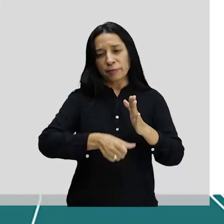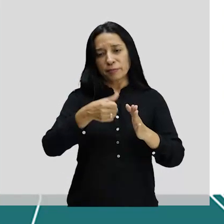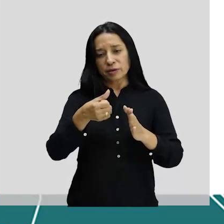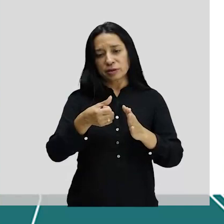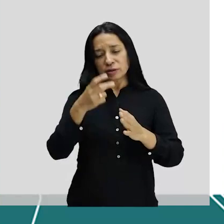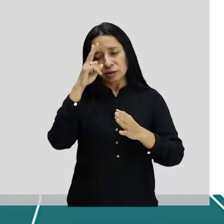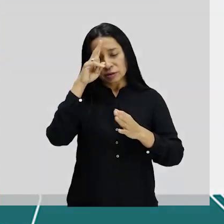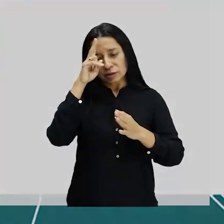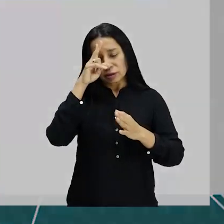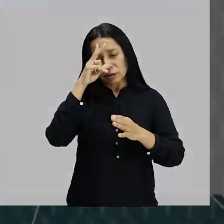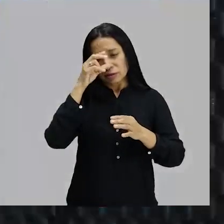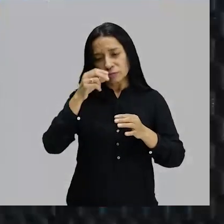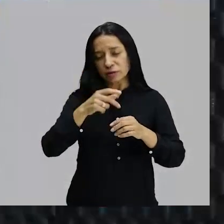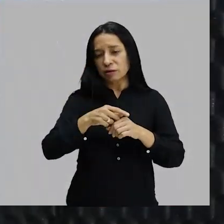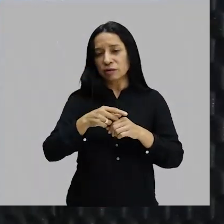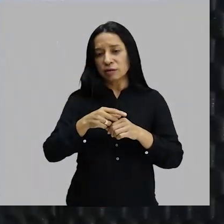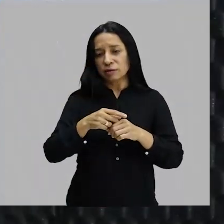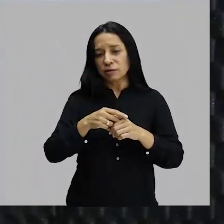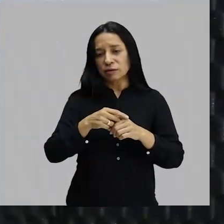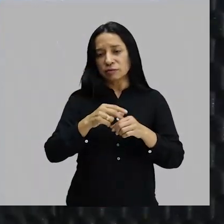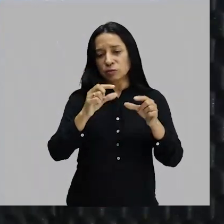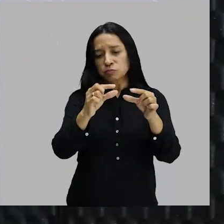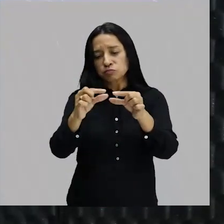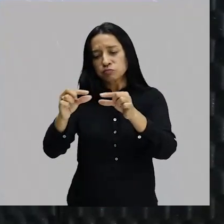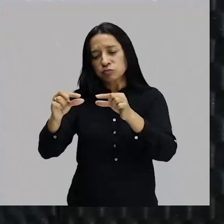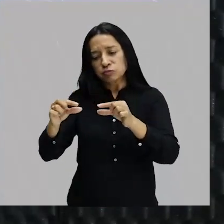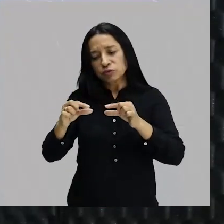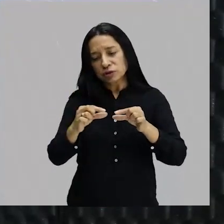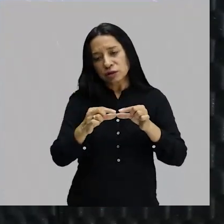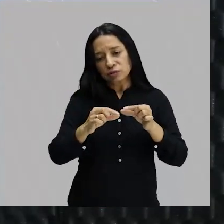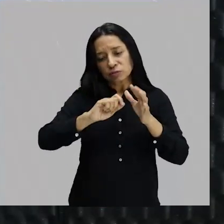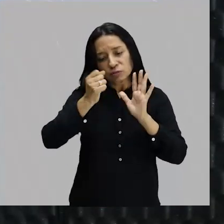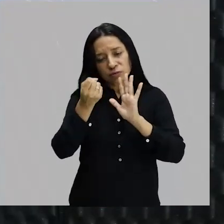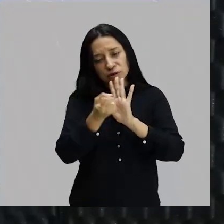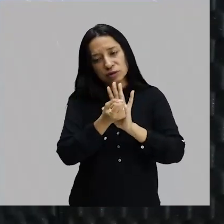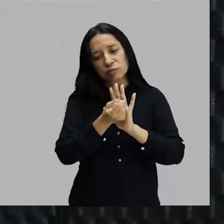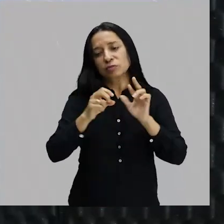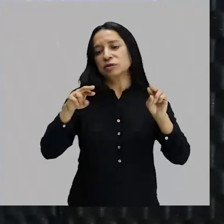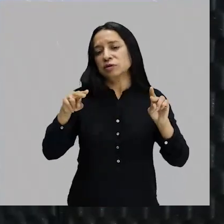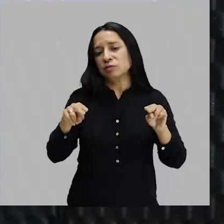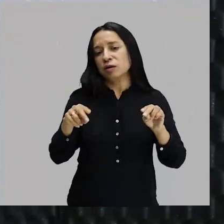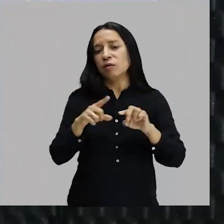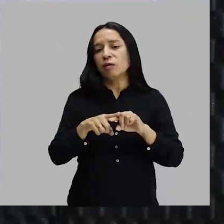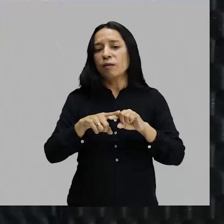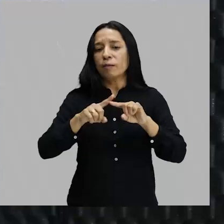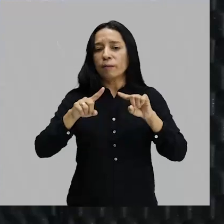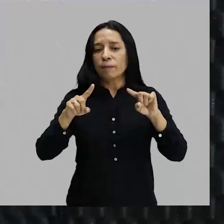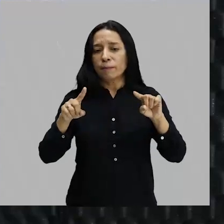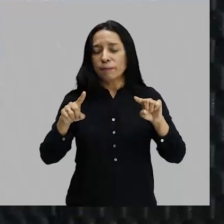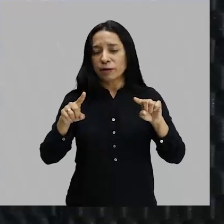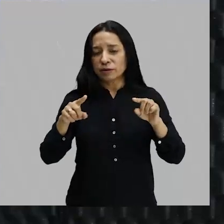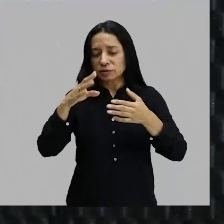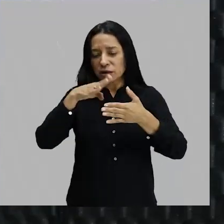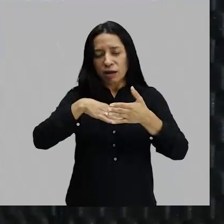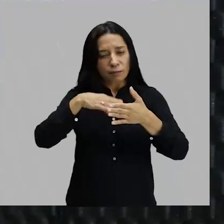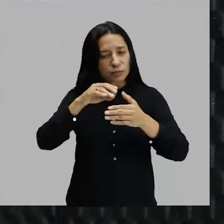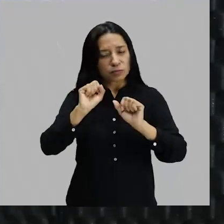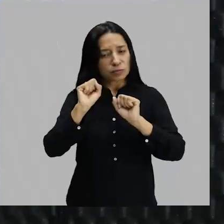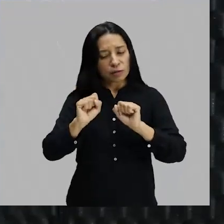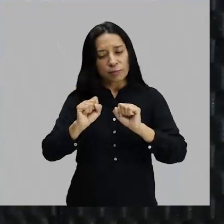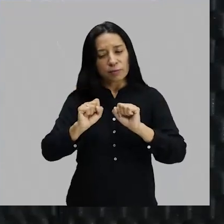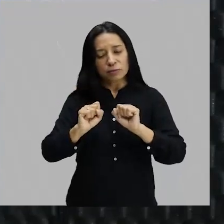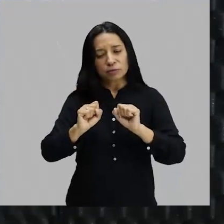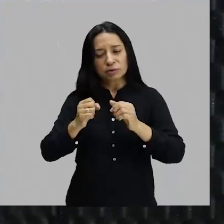falei para vocês? Os símbolos continuavam os mesmos, mas eles eram mais perenes. Eu não vou pintar, porque a pintura pode sumir. Se eu jogar água,